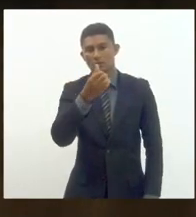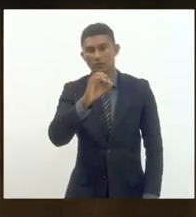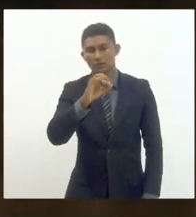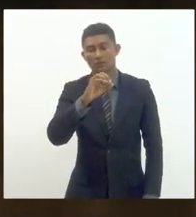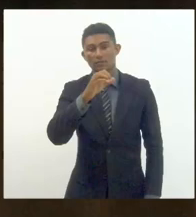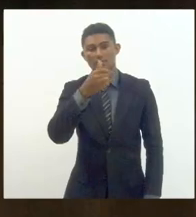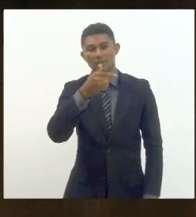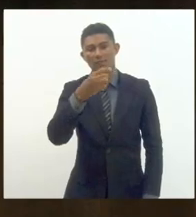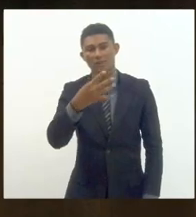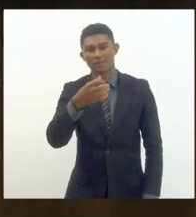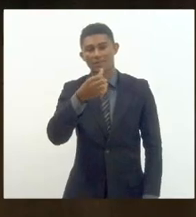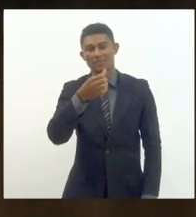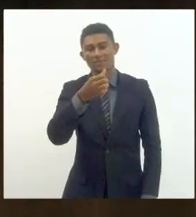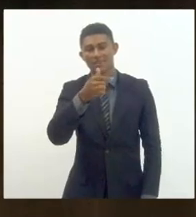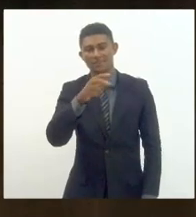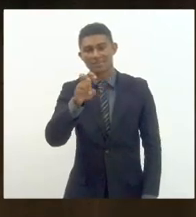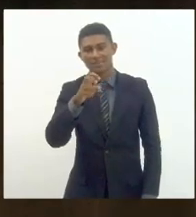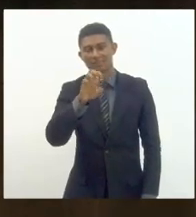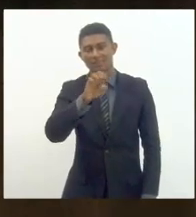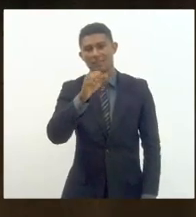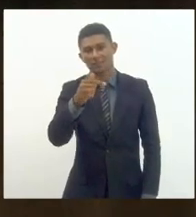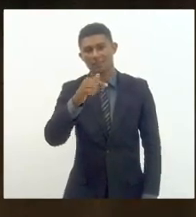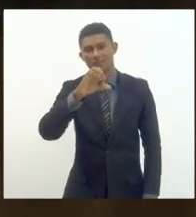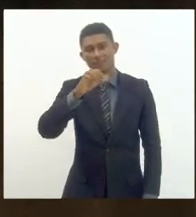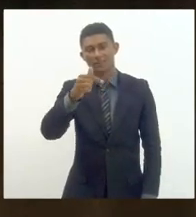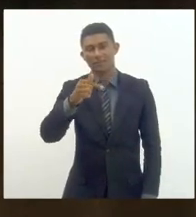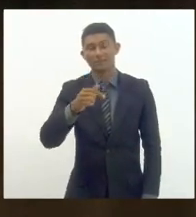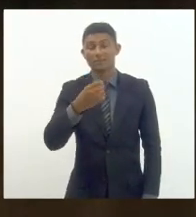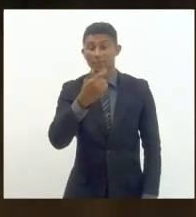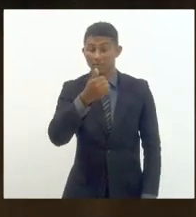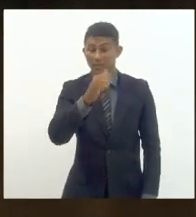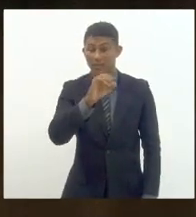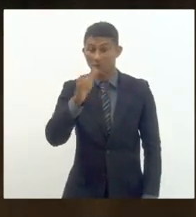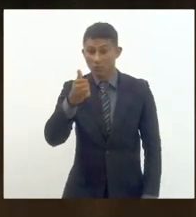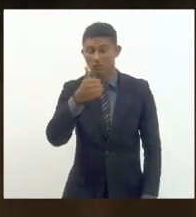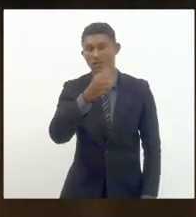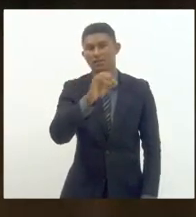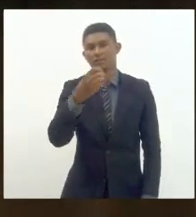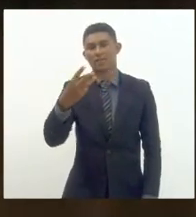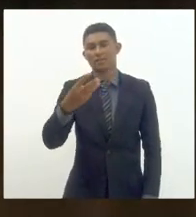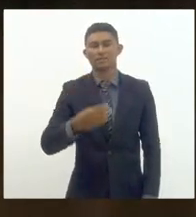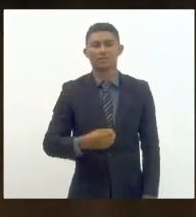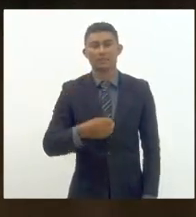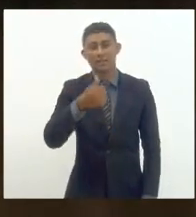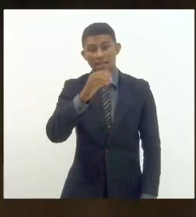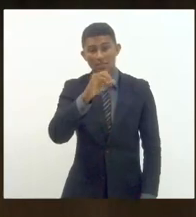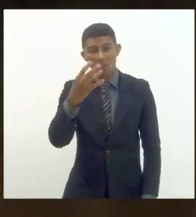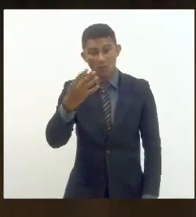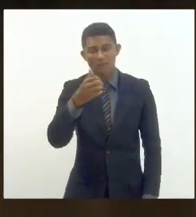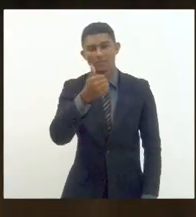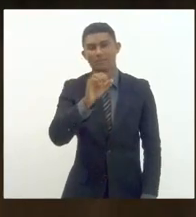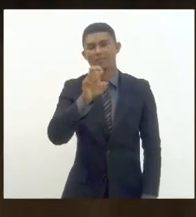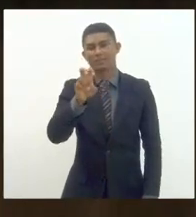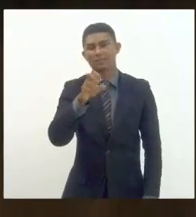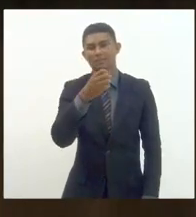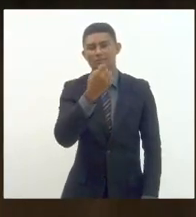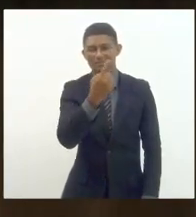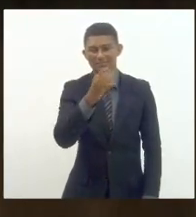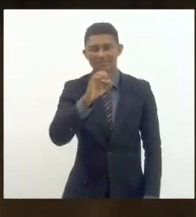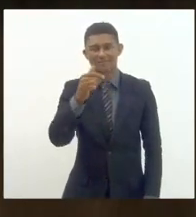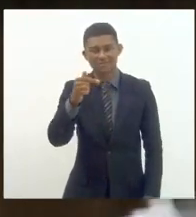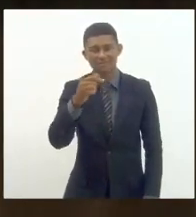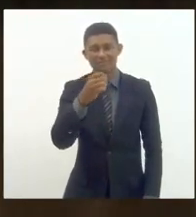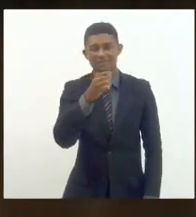62, 68, 74, 75, 87, 97, 101, 103, 104, 105, 107,